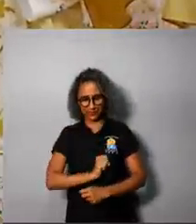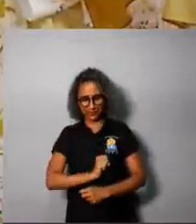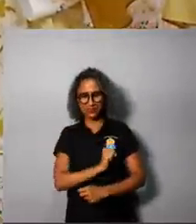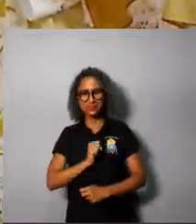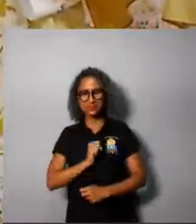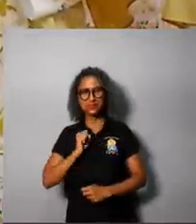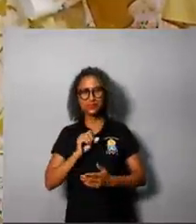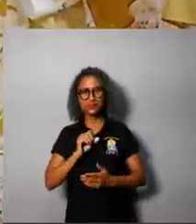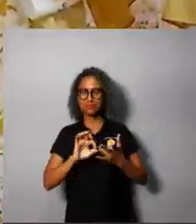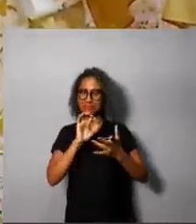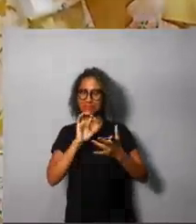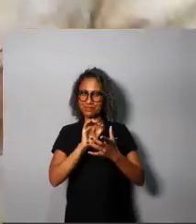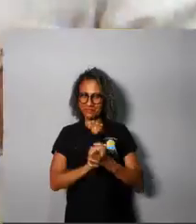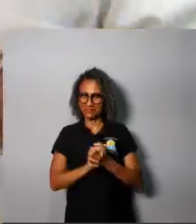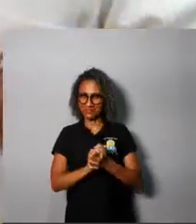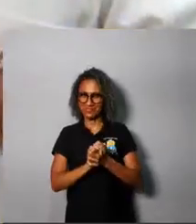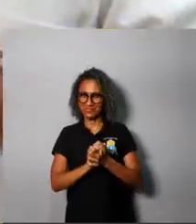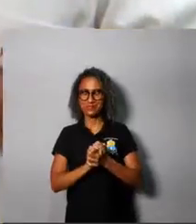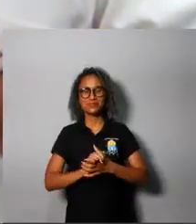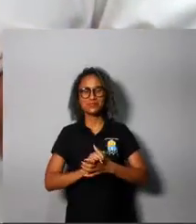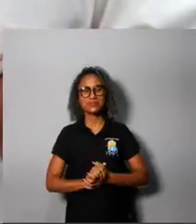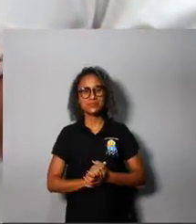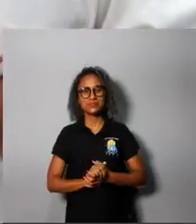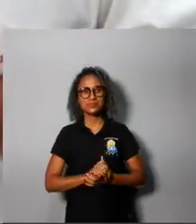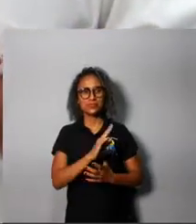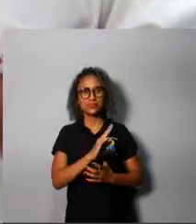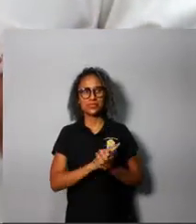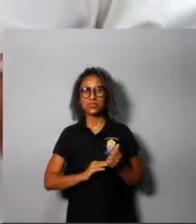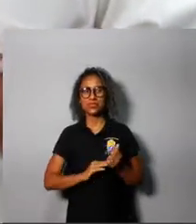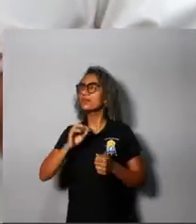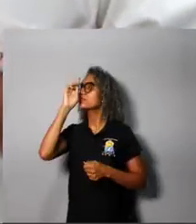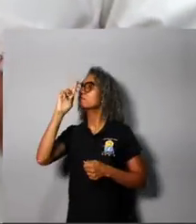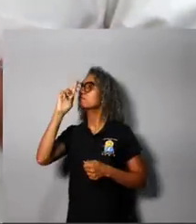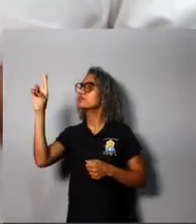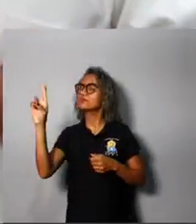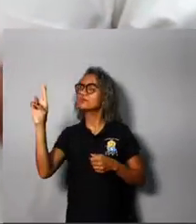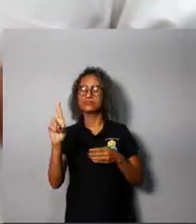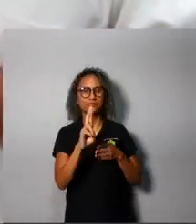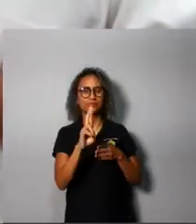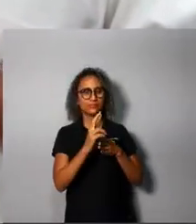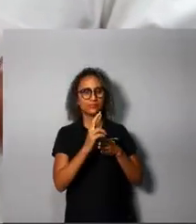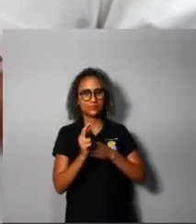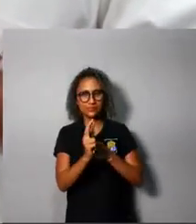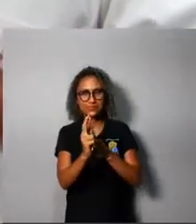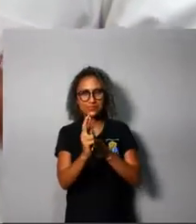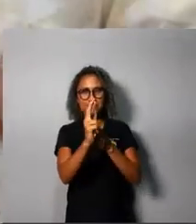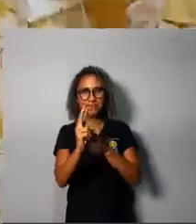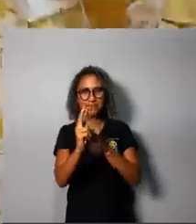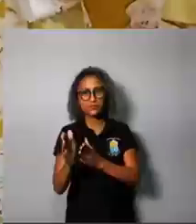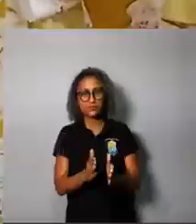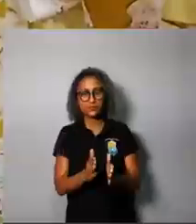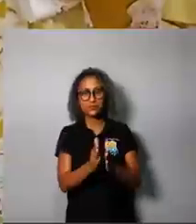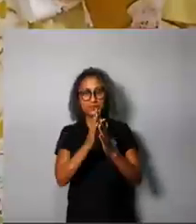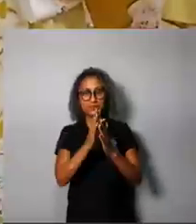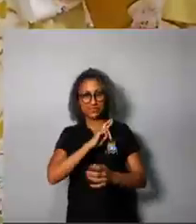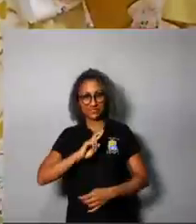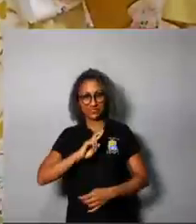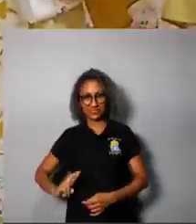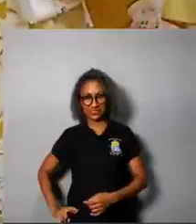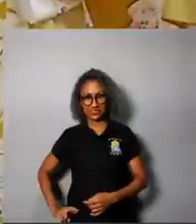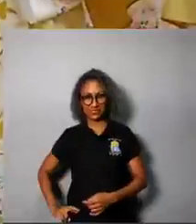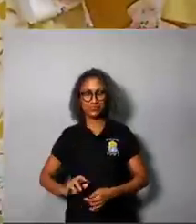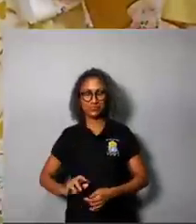ao Senhor. Conduzi-nos, Senhor, no caminho de vosso reino. Pai Santo,